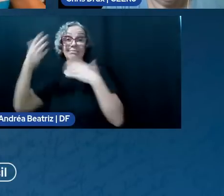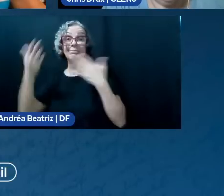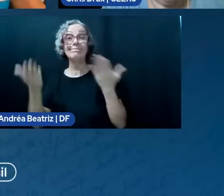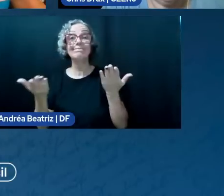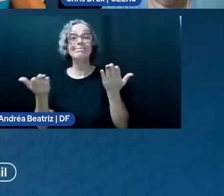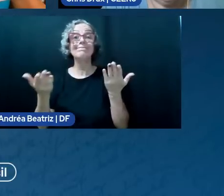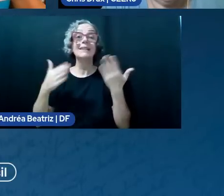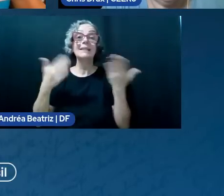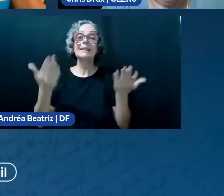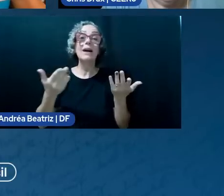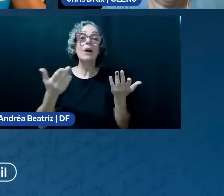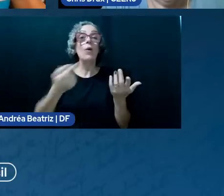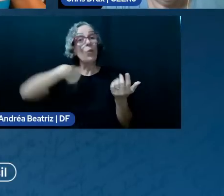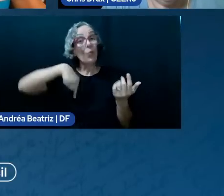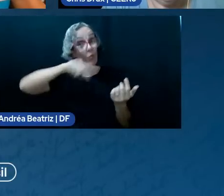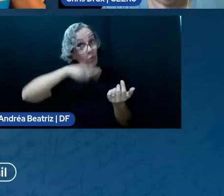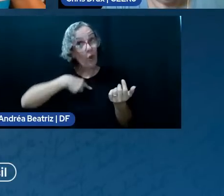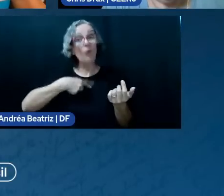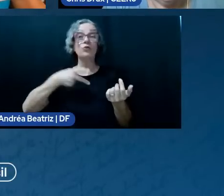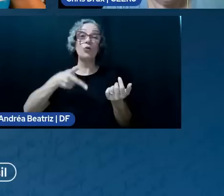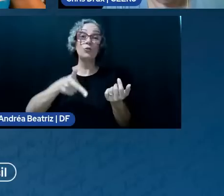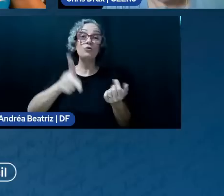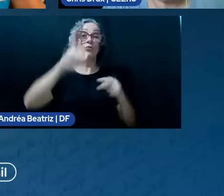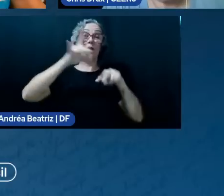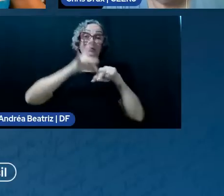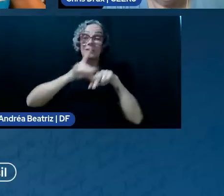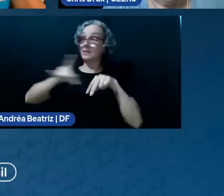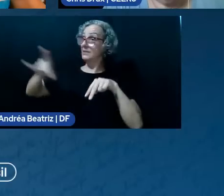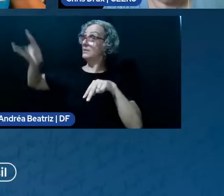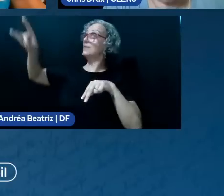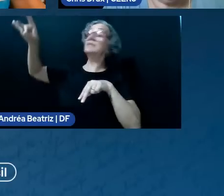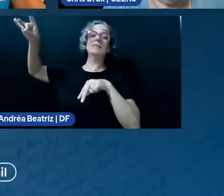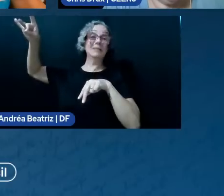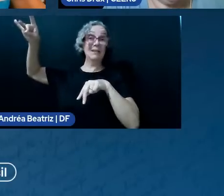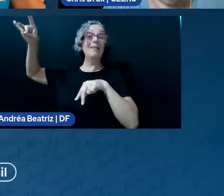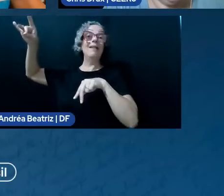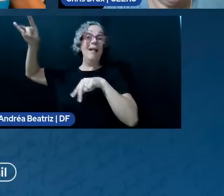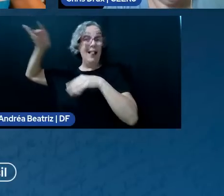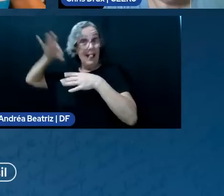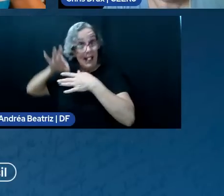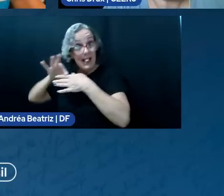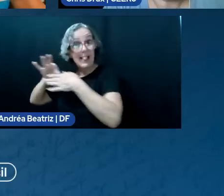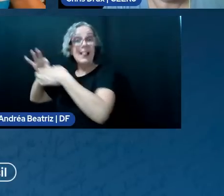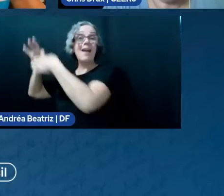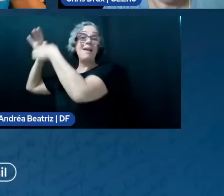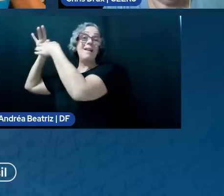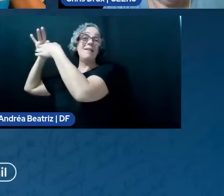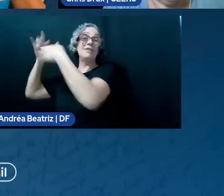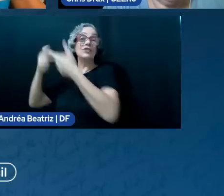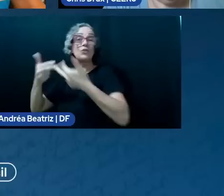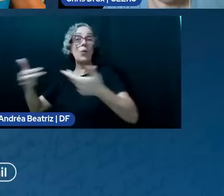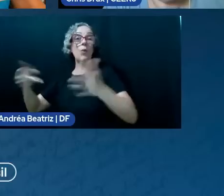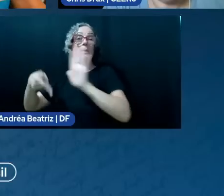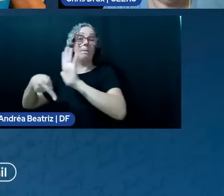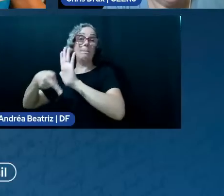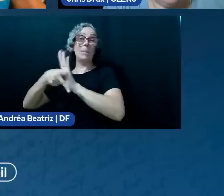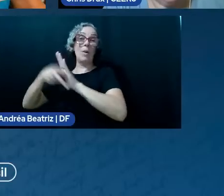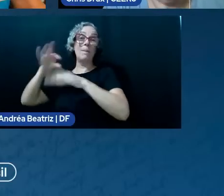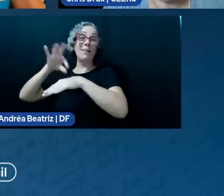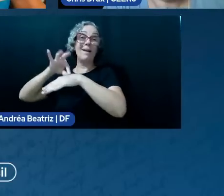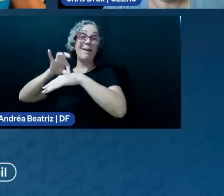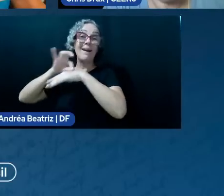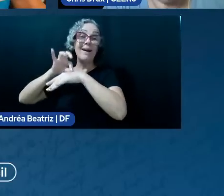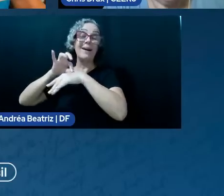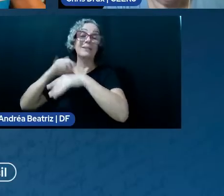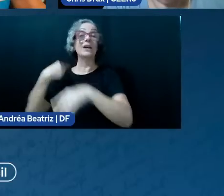vezes nós ainda levamos apegos que são da carne. Sentimos desejos, sentimos os ciúmes, sentimos